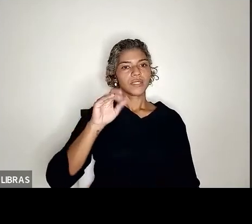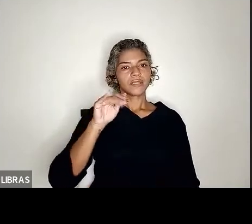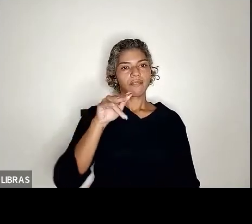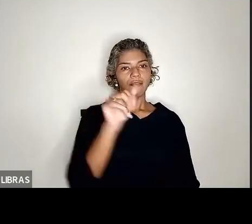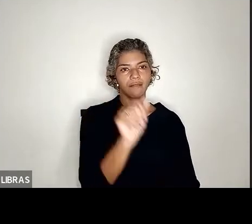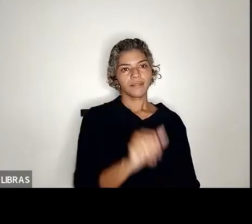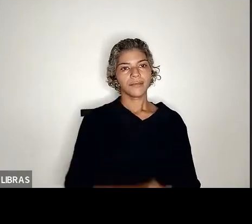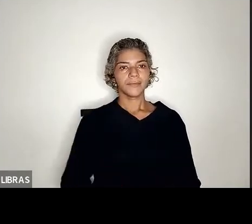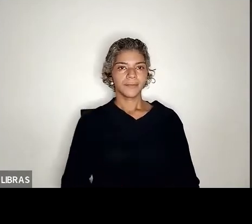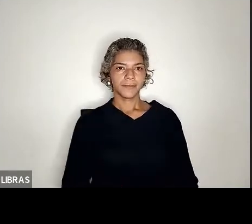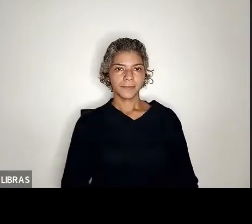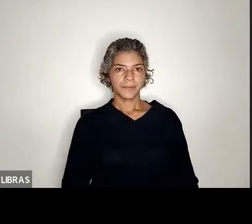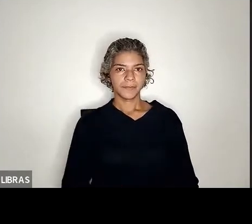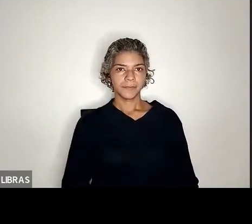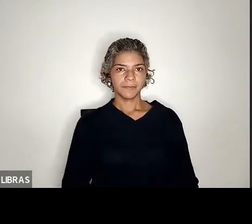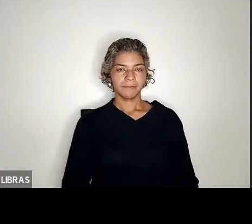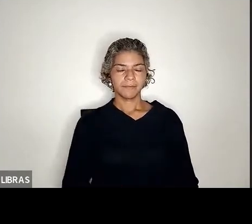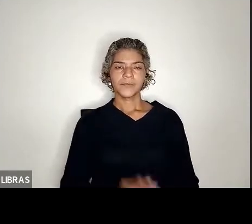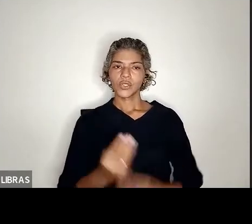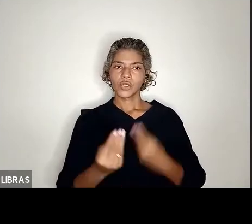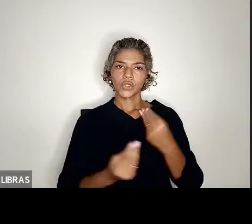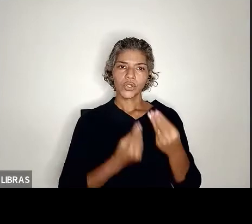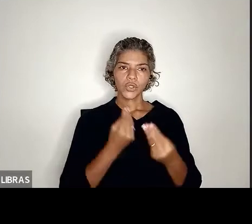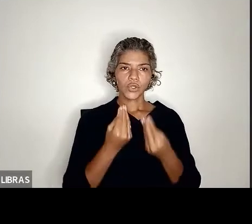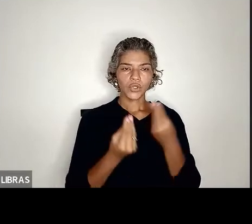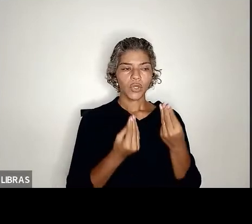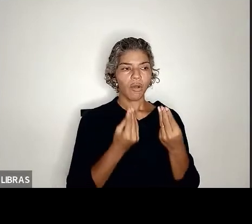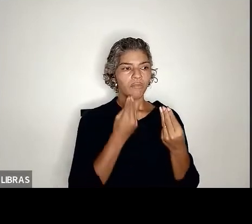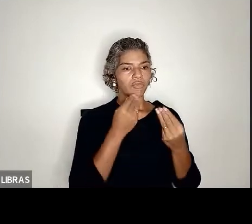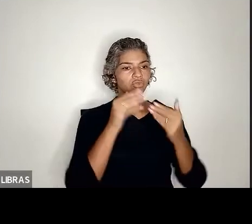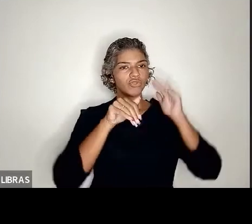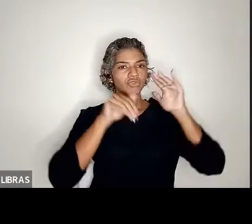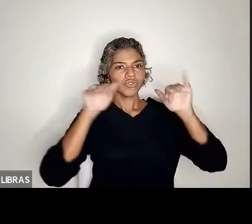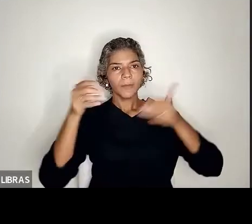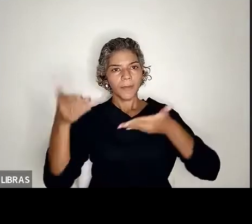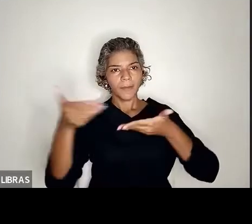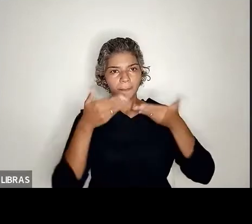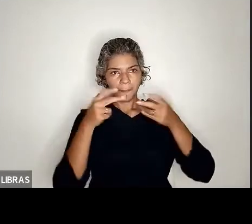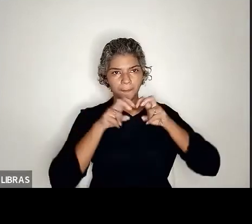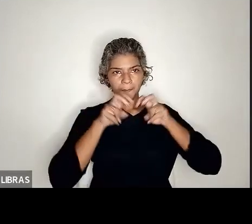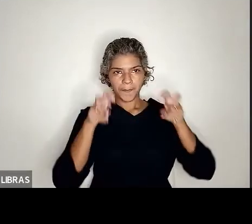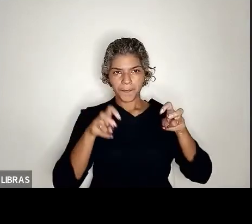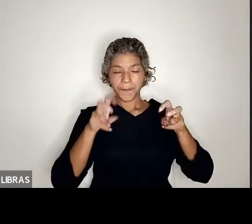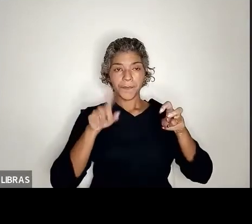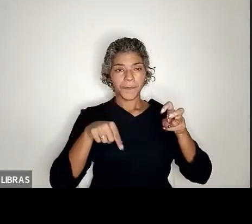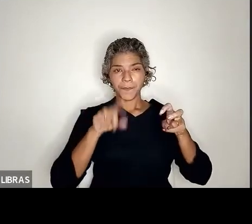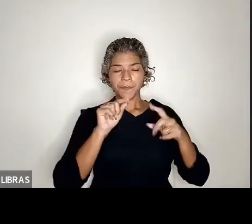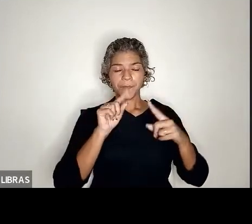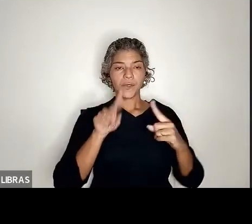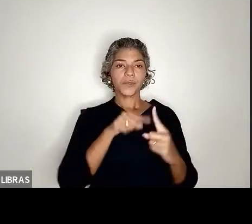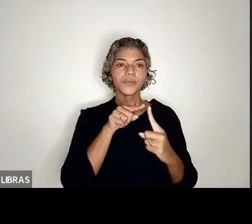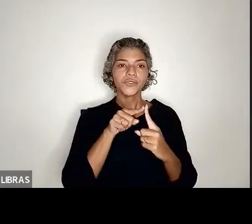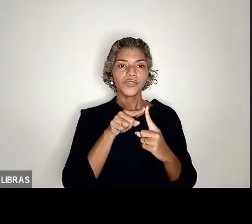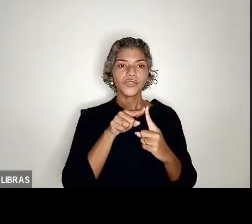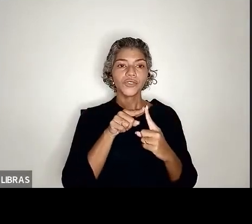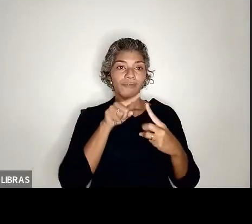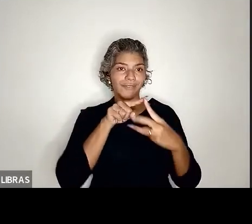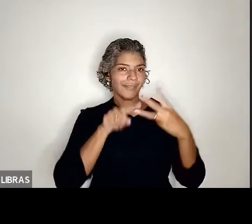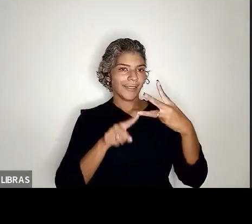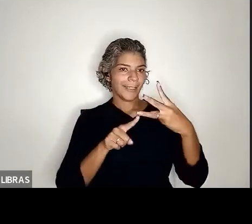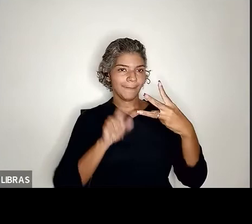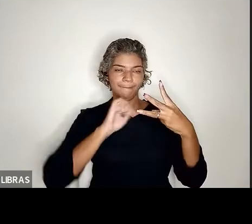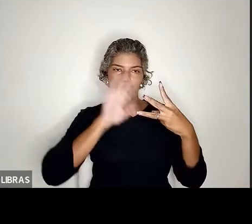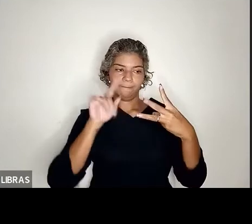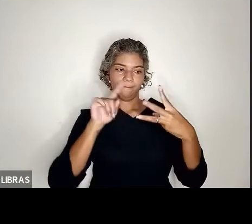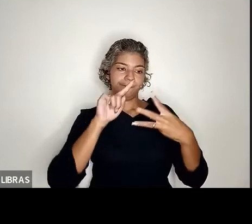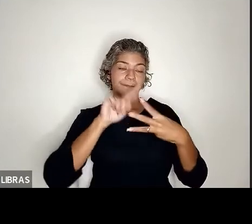Bom, a construção, né, a organização dessa mesa, ela teve por objetivo, três objetivos, na verdade, muito claros, né? O